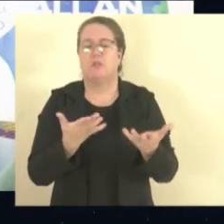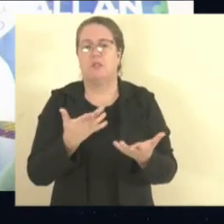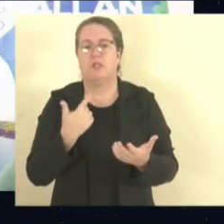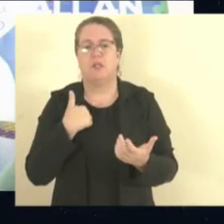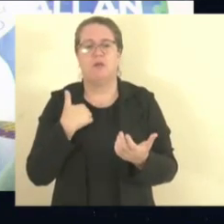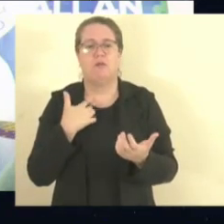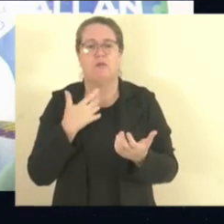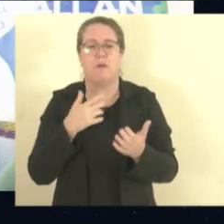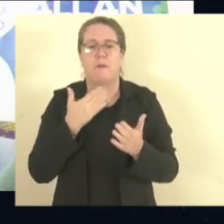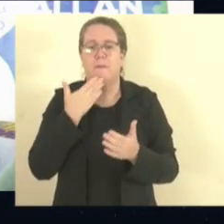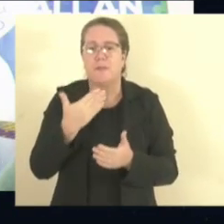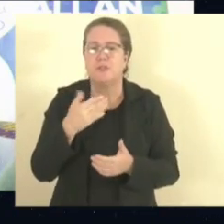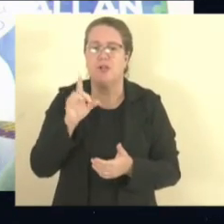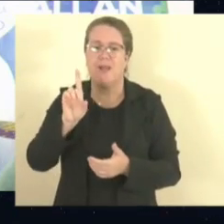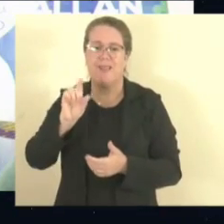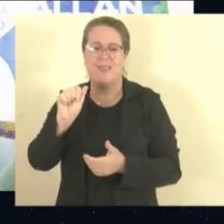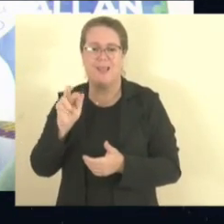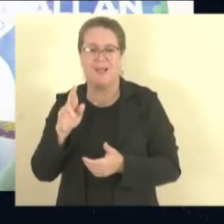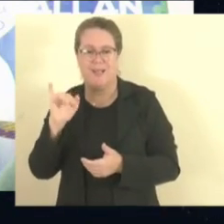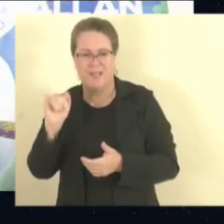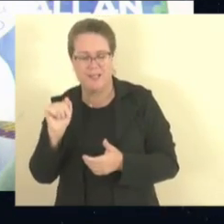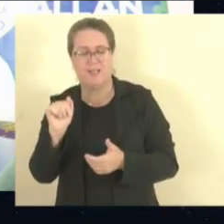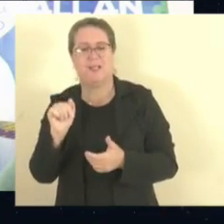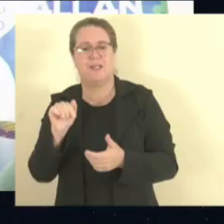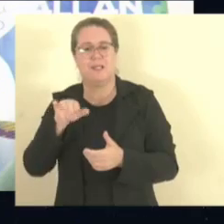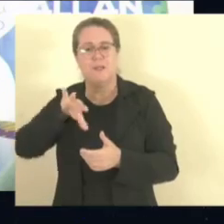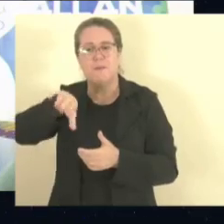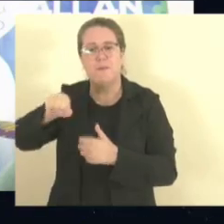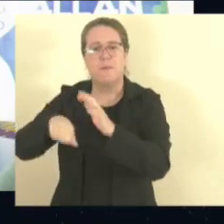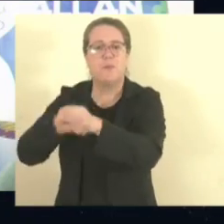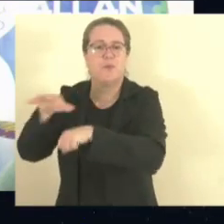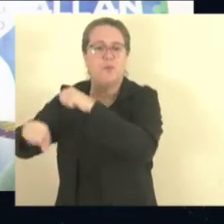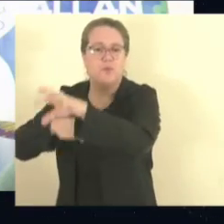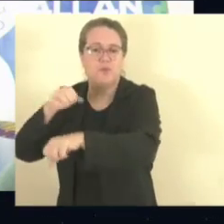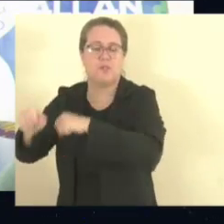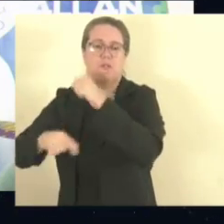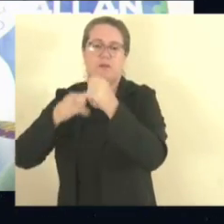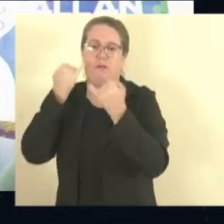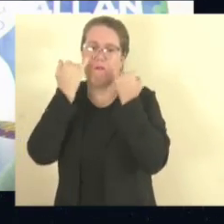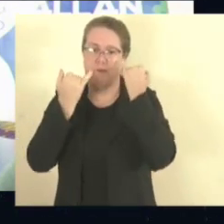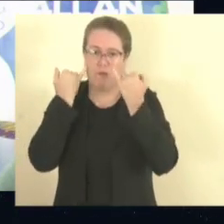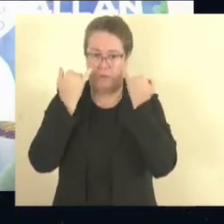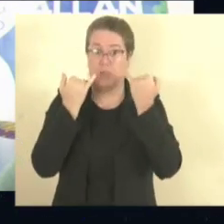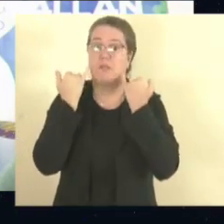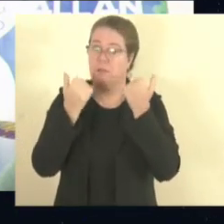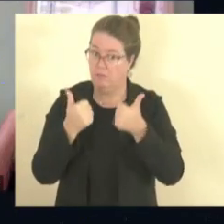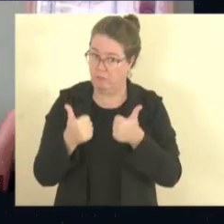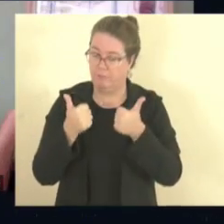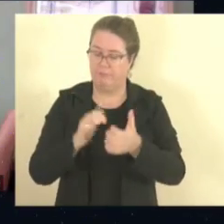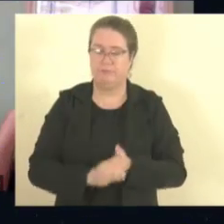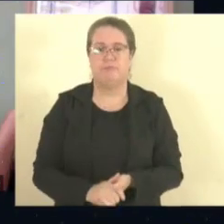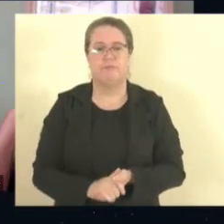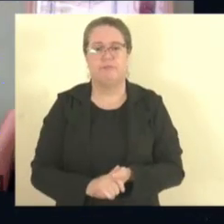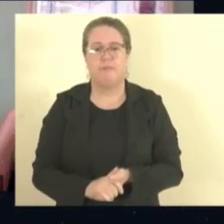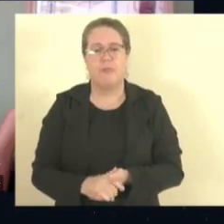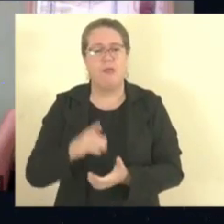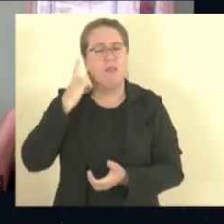informações para o deputado Chambinho. Próximo deputado pediu para discutir a matéria, deputado Lucas